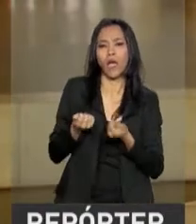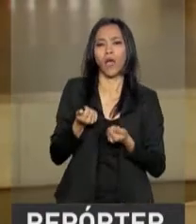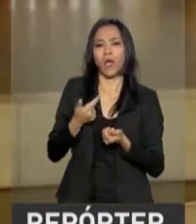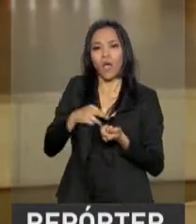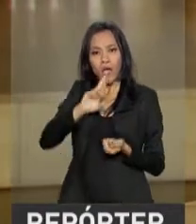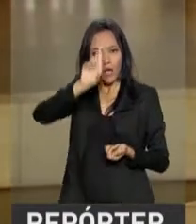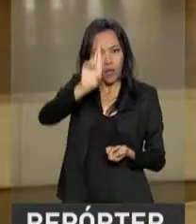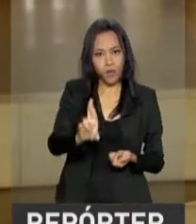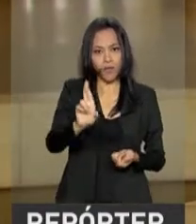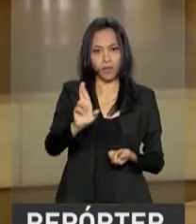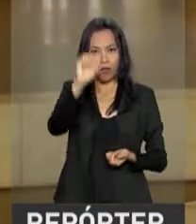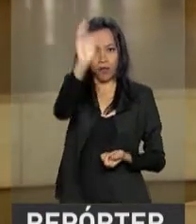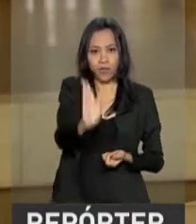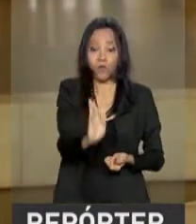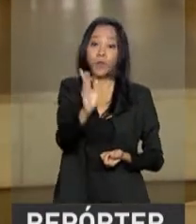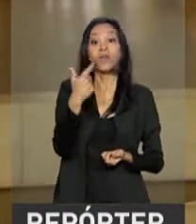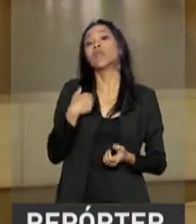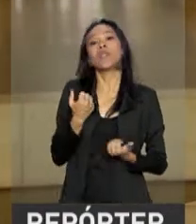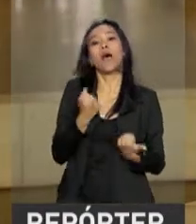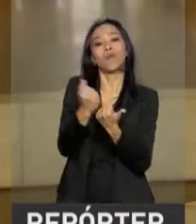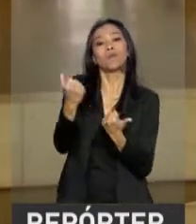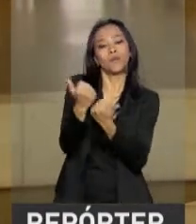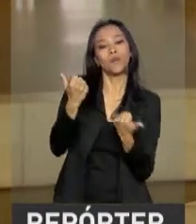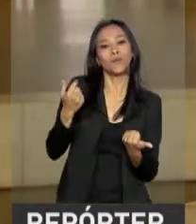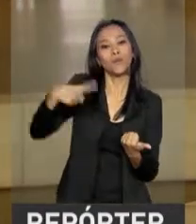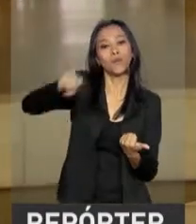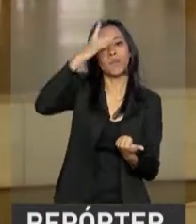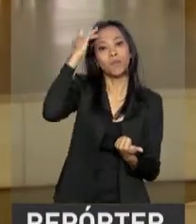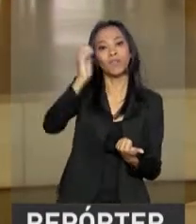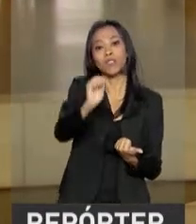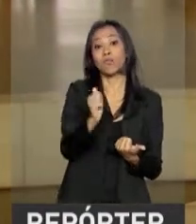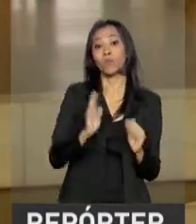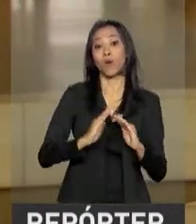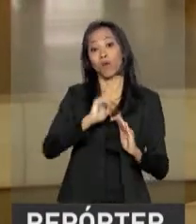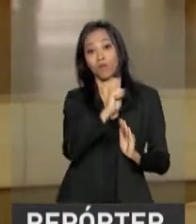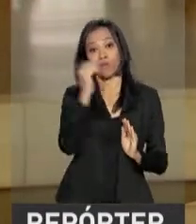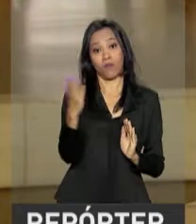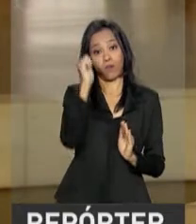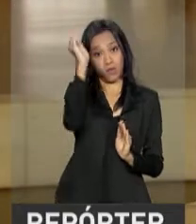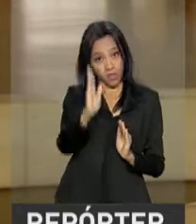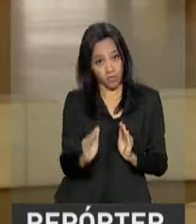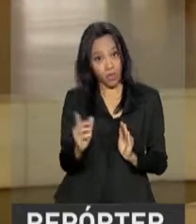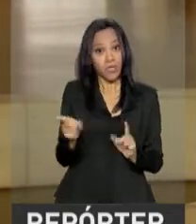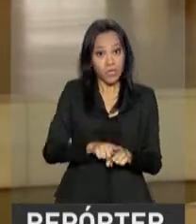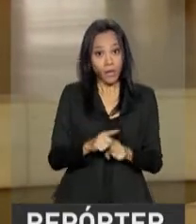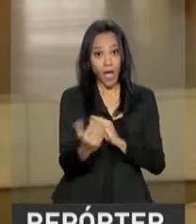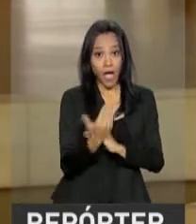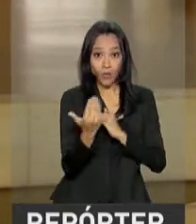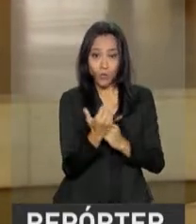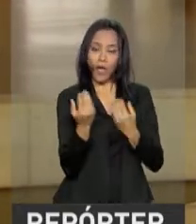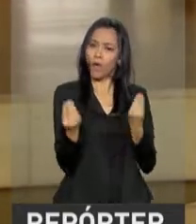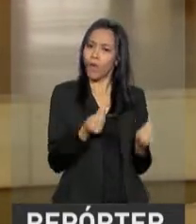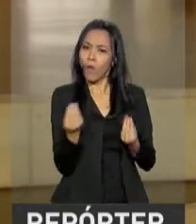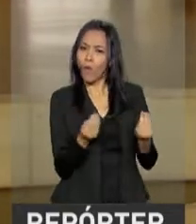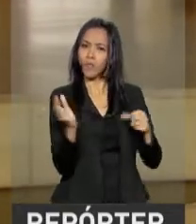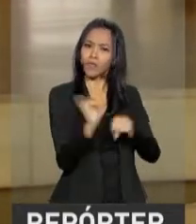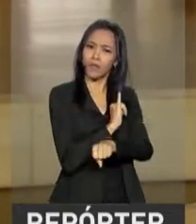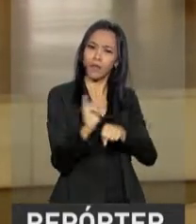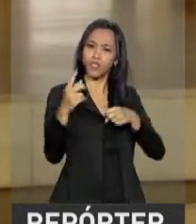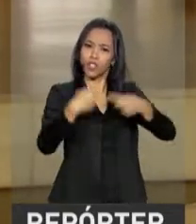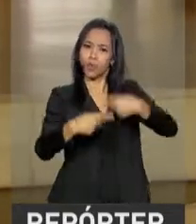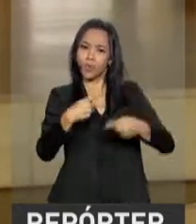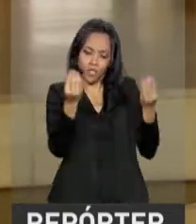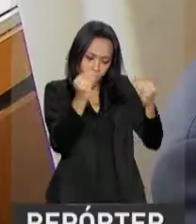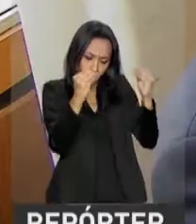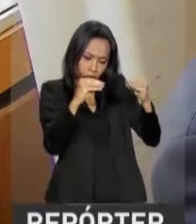Brasil, prestar assistência a cidadãos no exterior e ajudar a formular e a executar a política externa